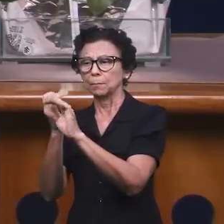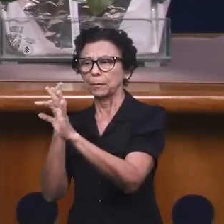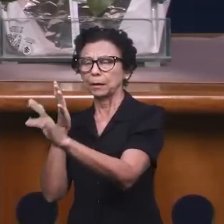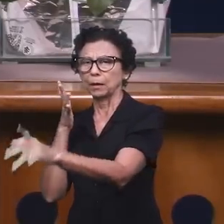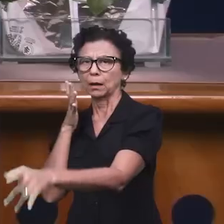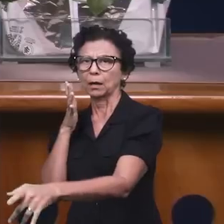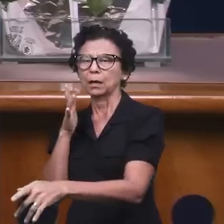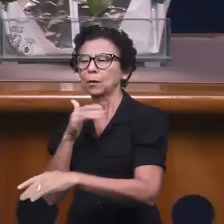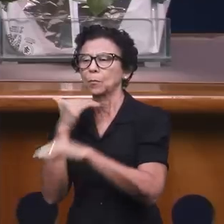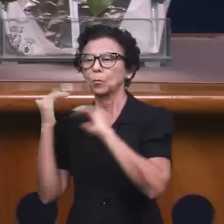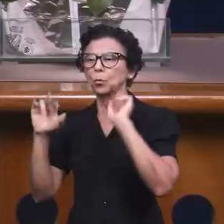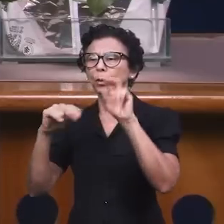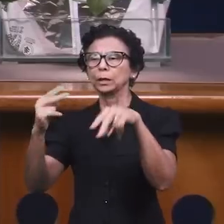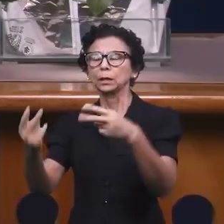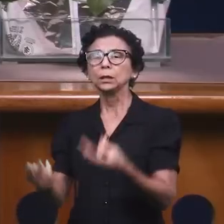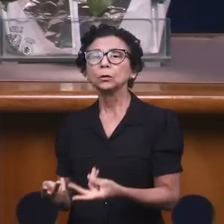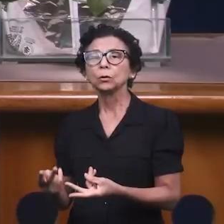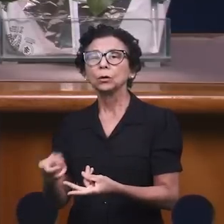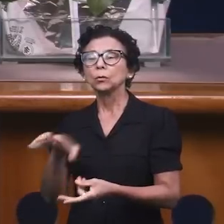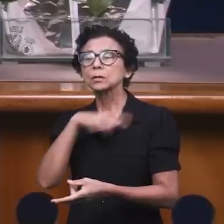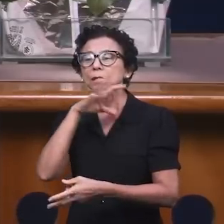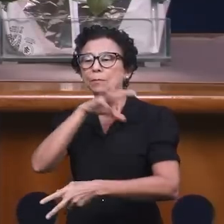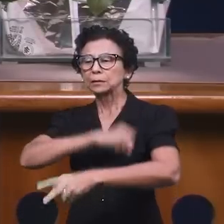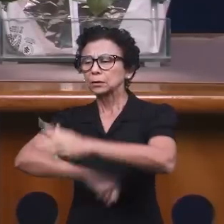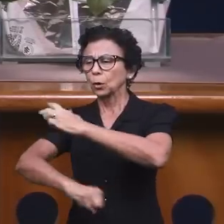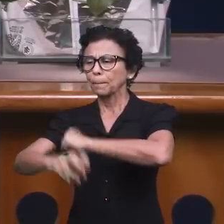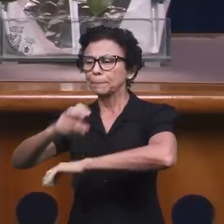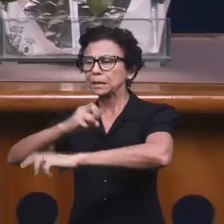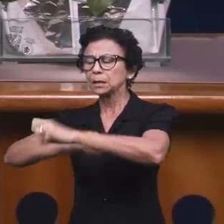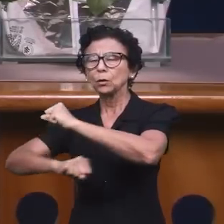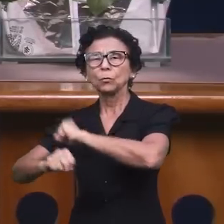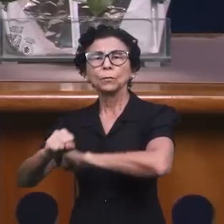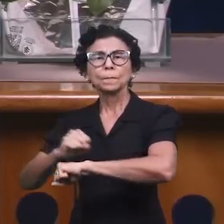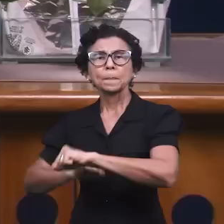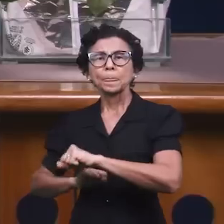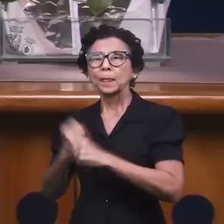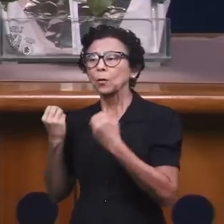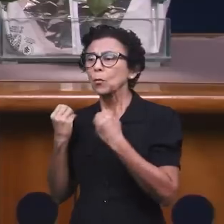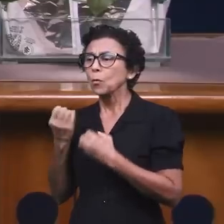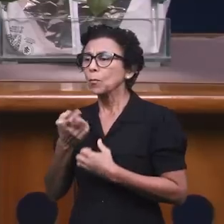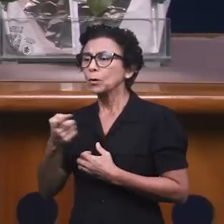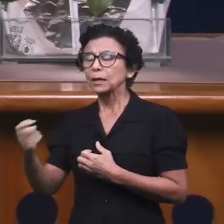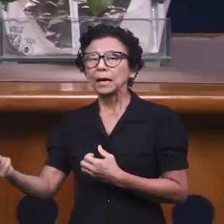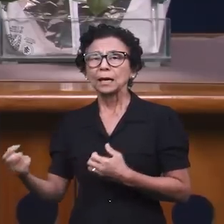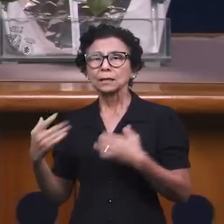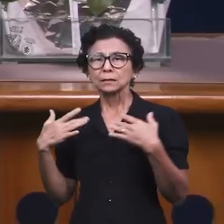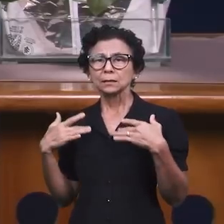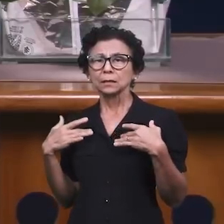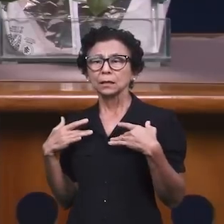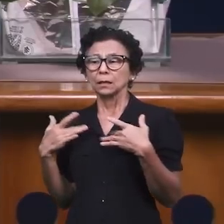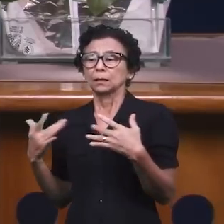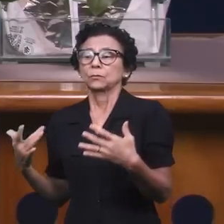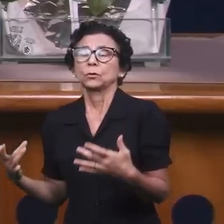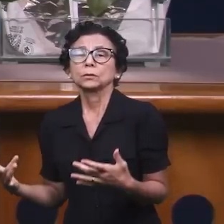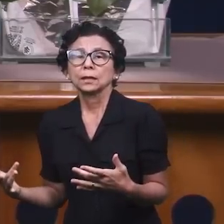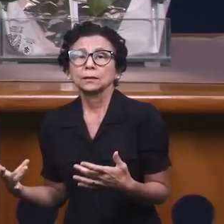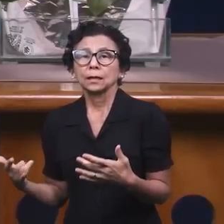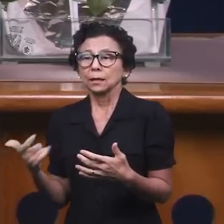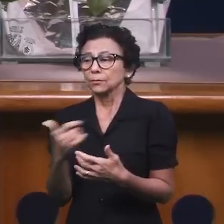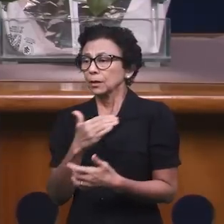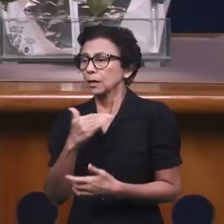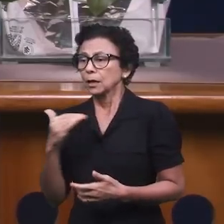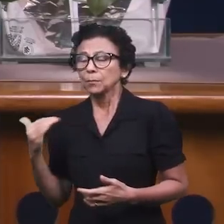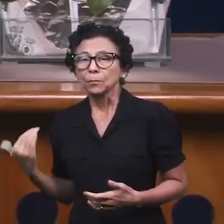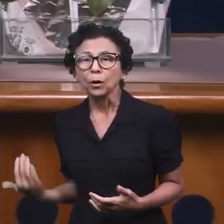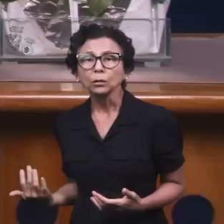entendia aquilo. Como que eles podiam se colocar dessa forma, entregar para um Jesus que para o